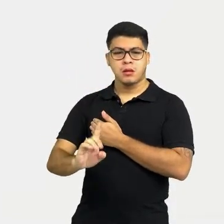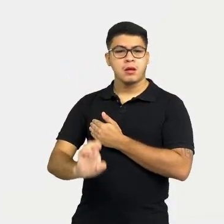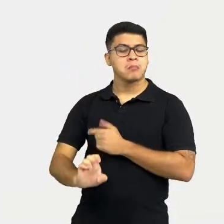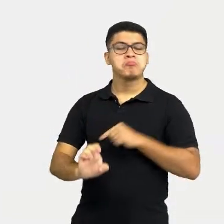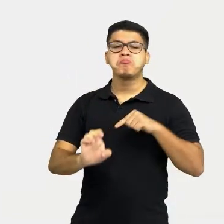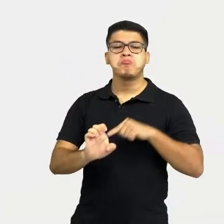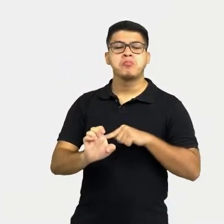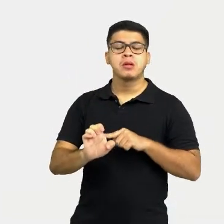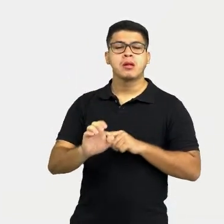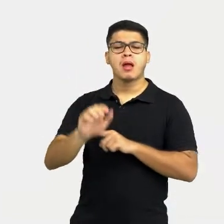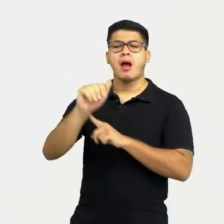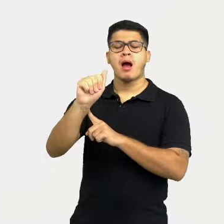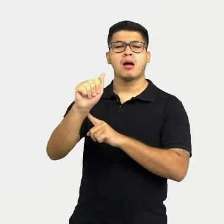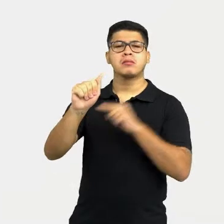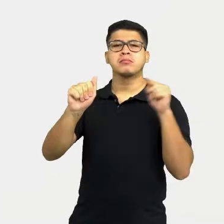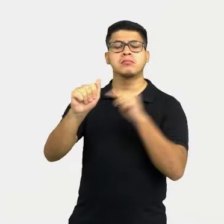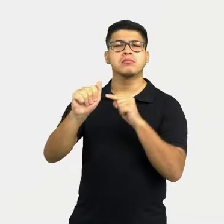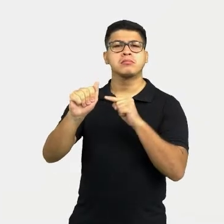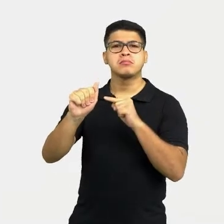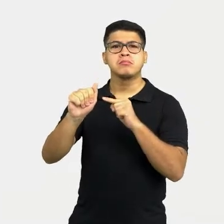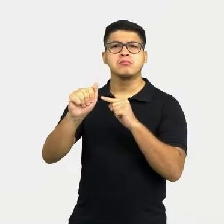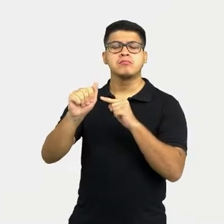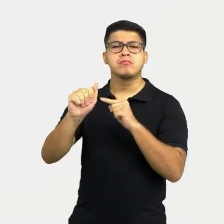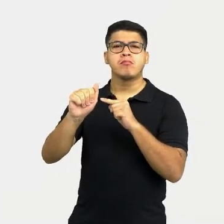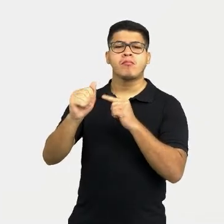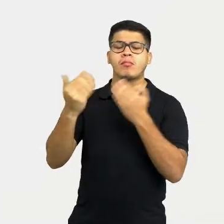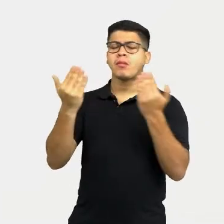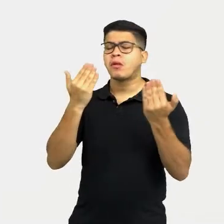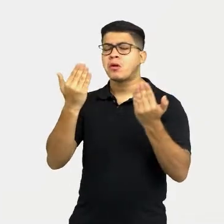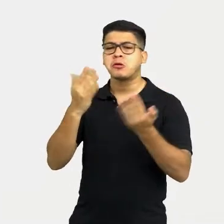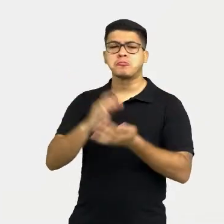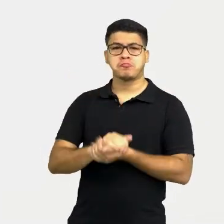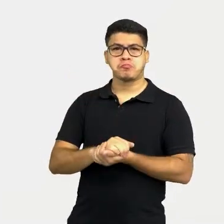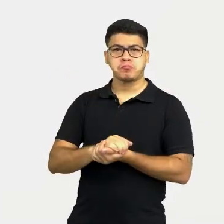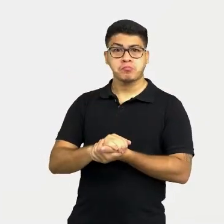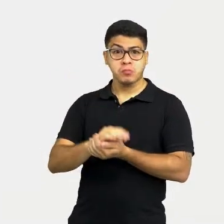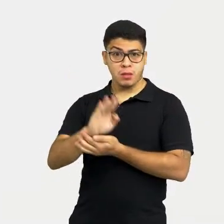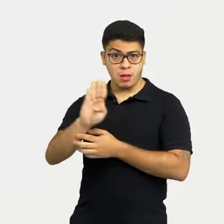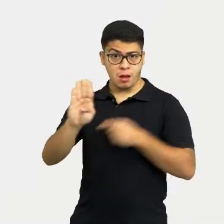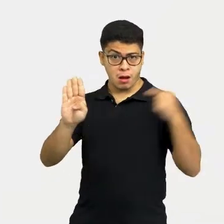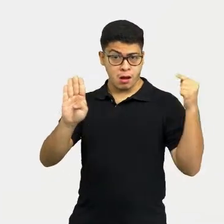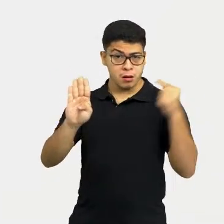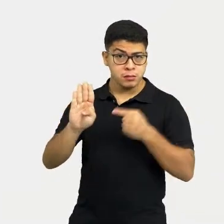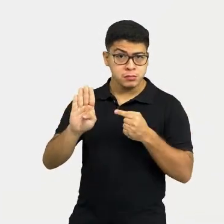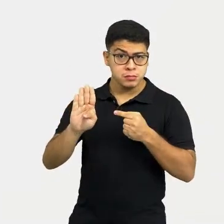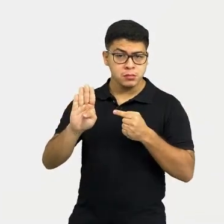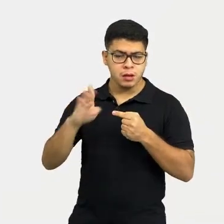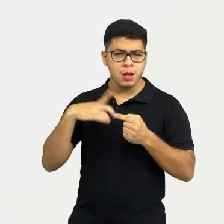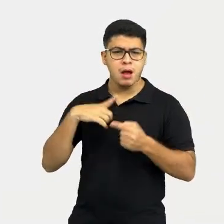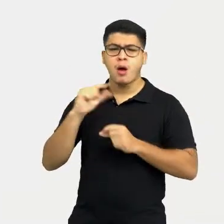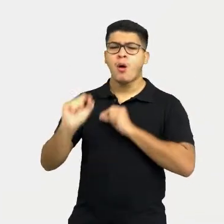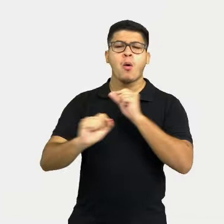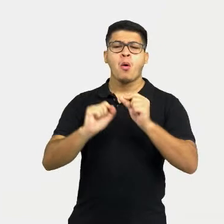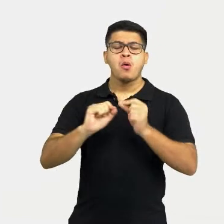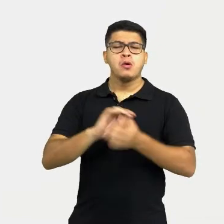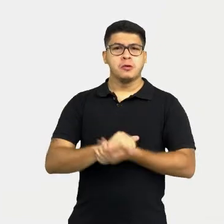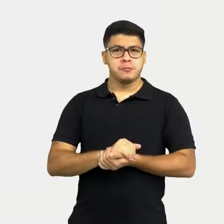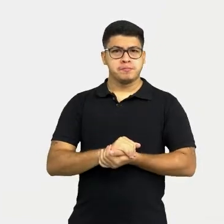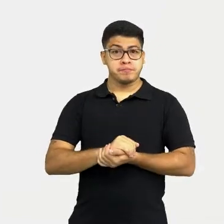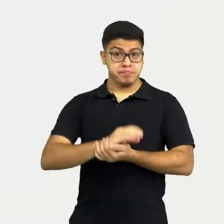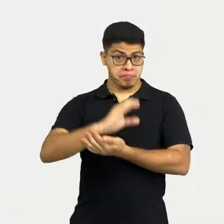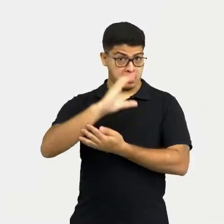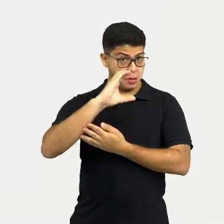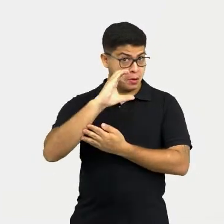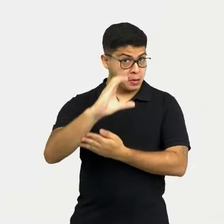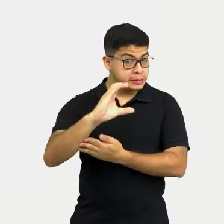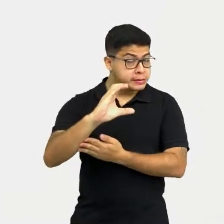Deus desvaloriza o mundo. Letra B, a morte de Deus gera necessariamente um ambiente de caos e anarquia. C,